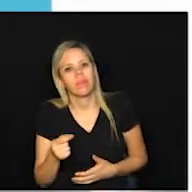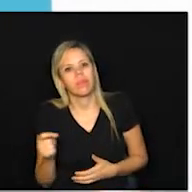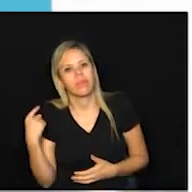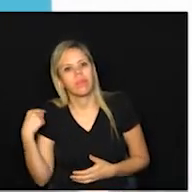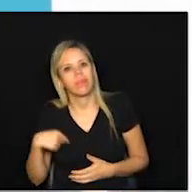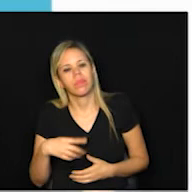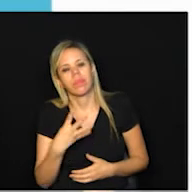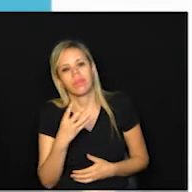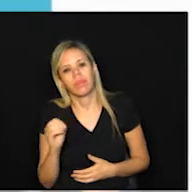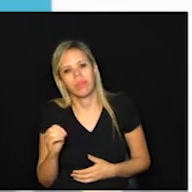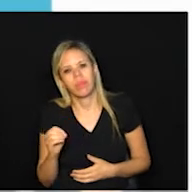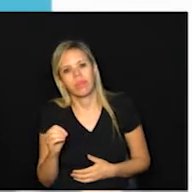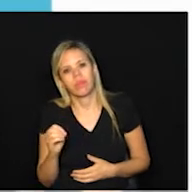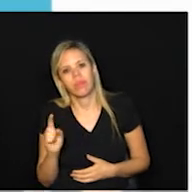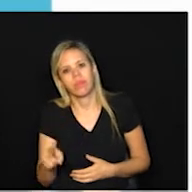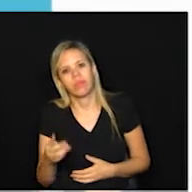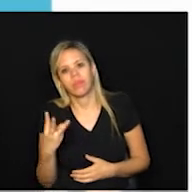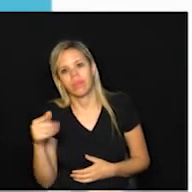eram